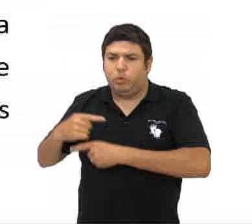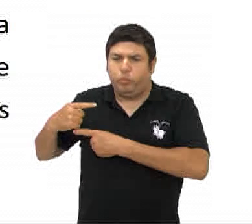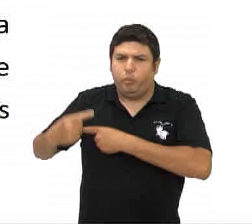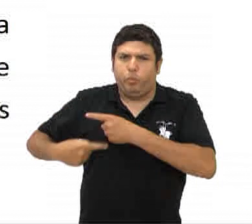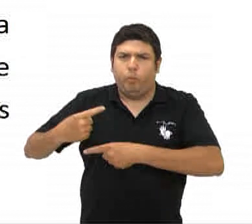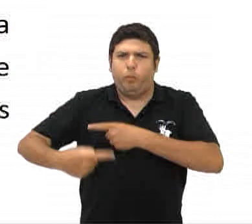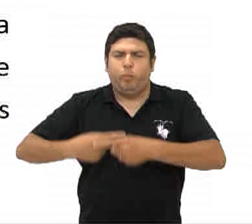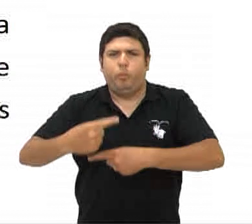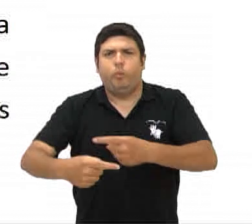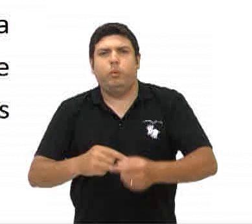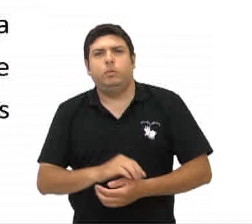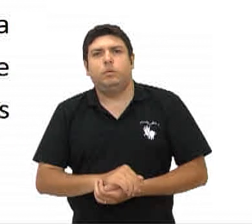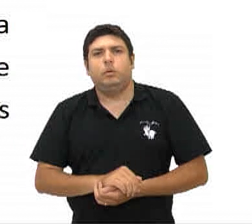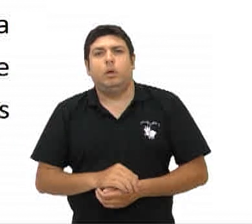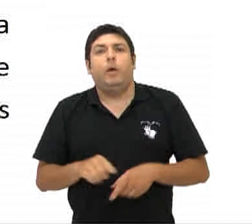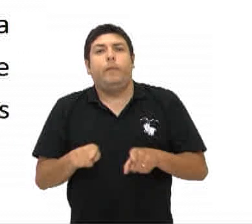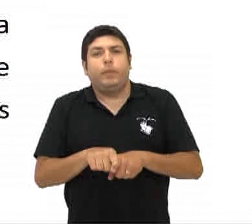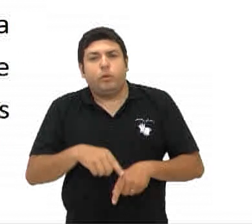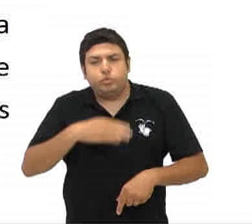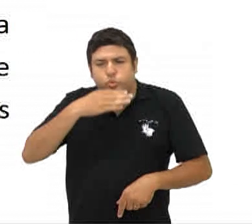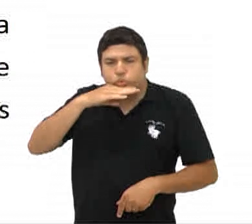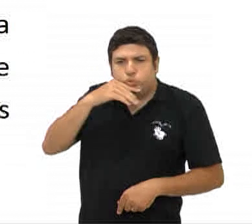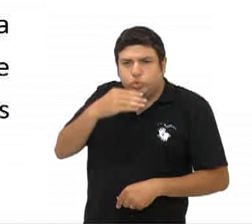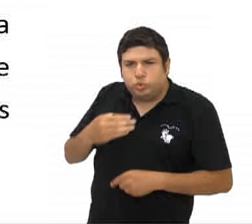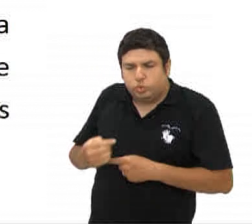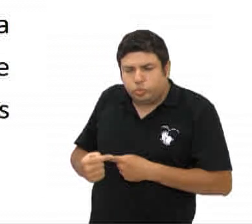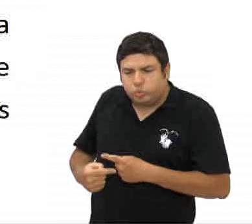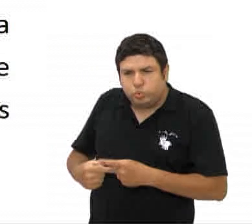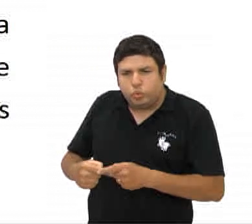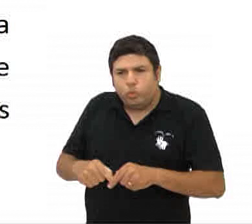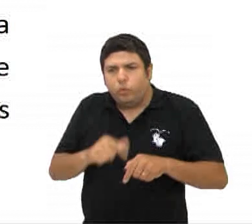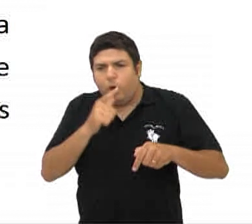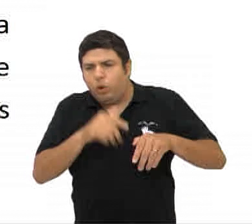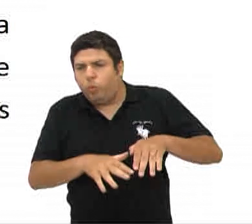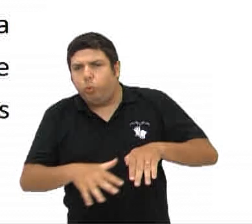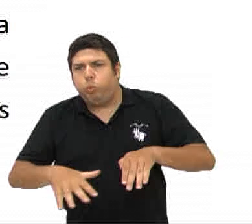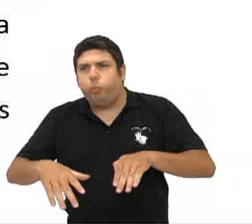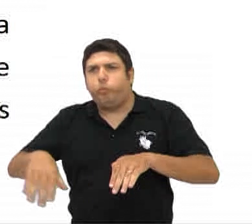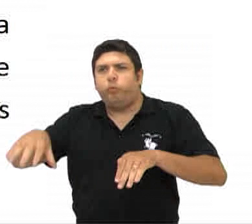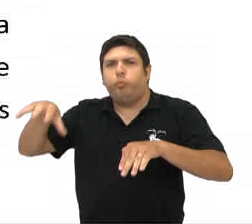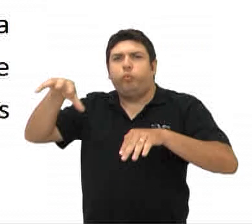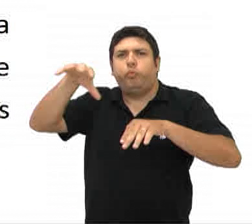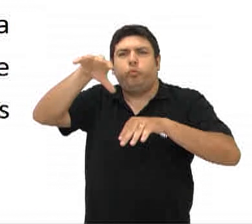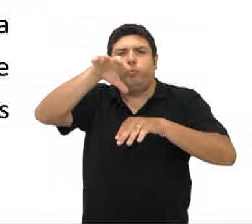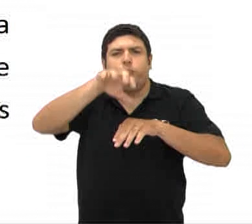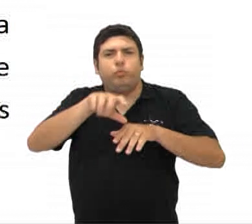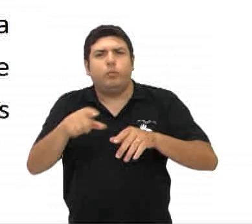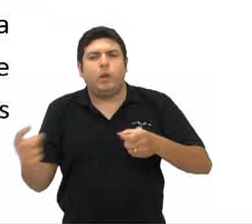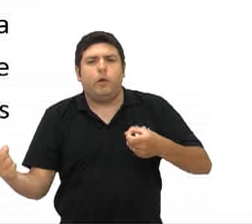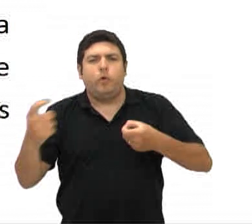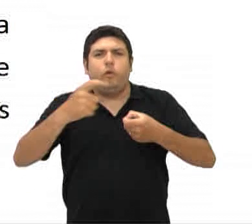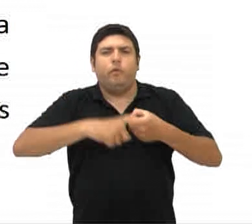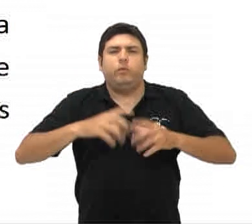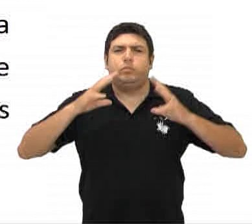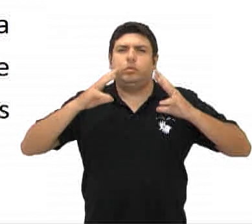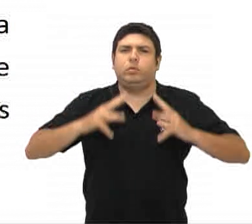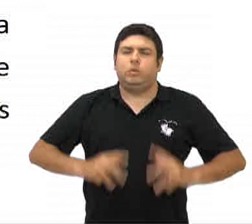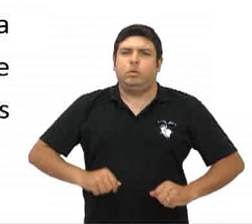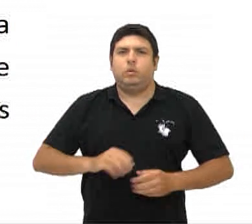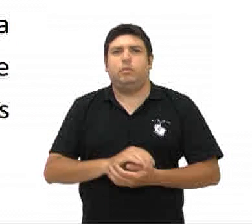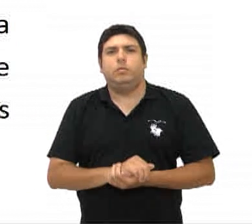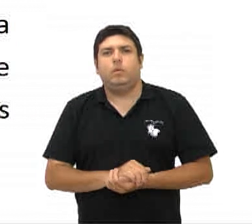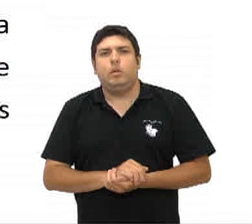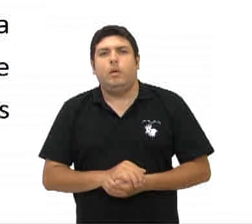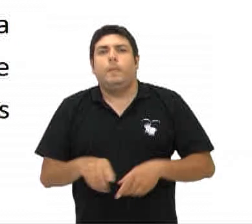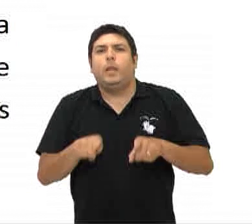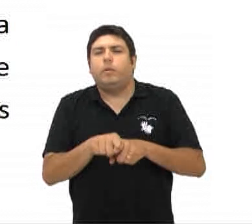potável, despoluída pela evaporação do mar. Ou acaba exportado, até caso o esgoto pelo qual o xixi passe